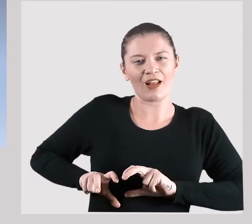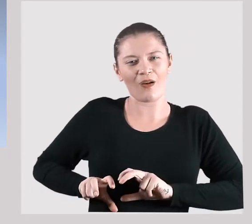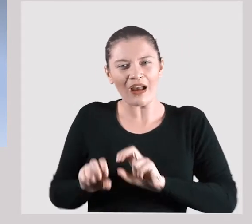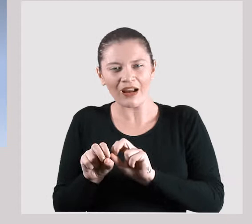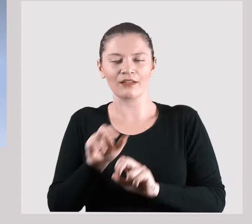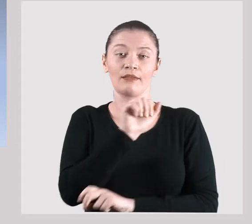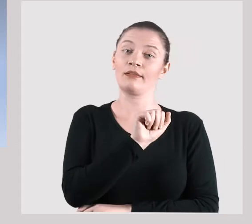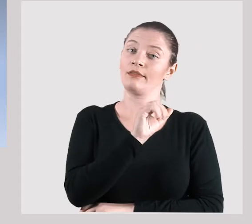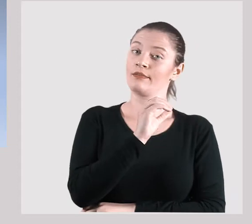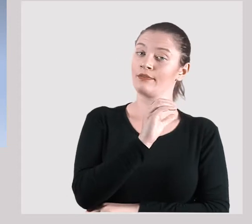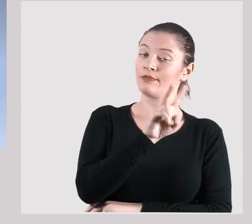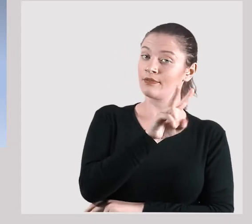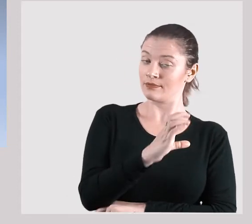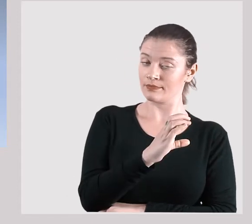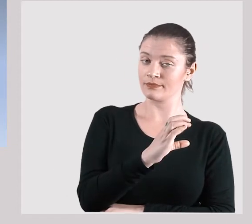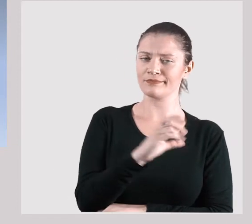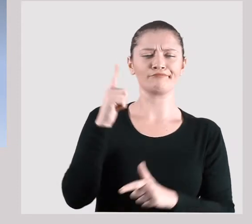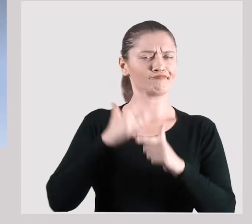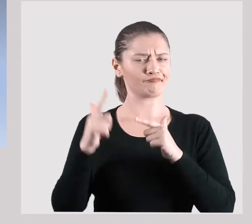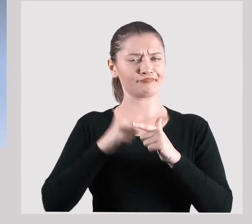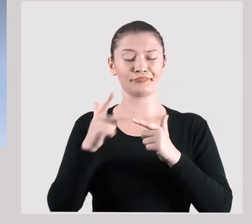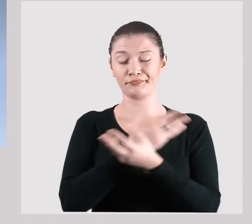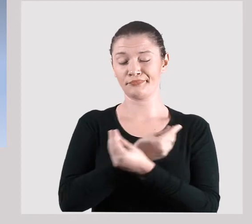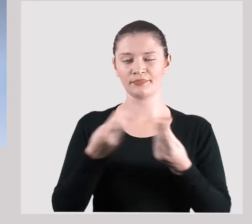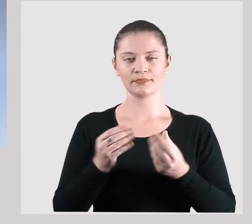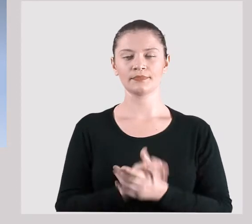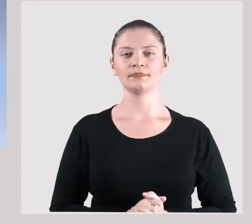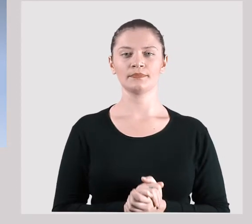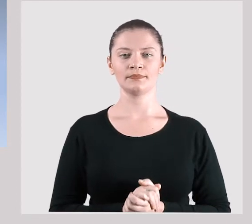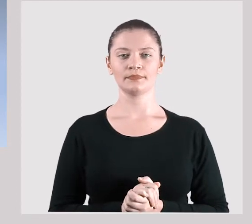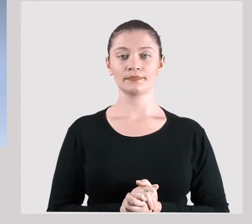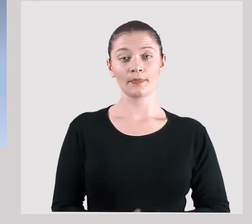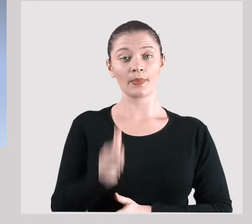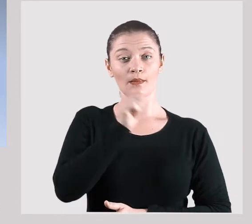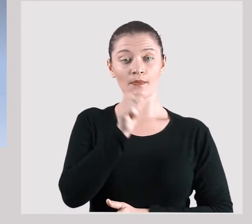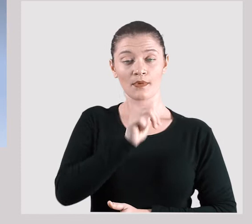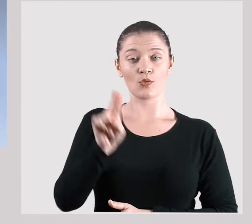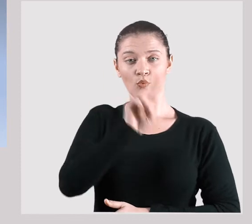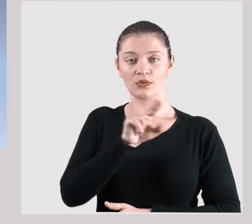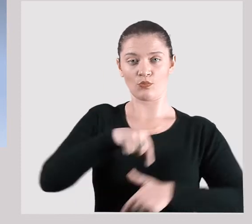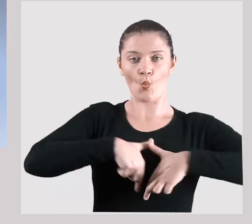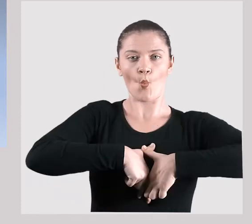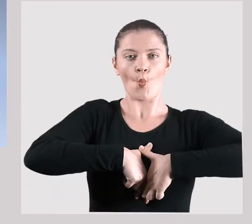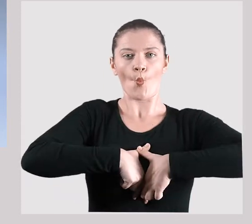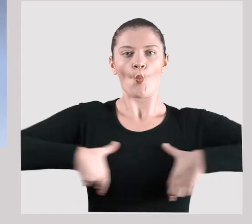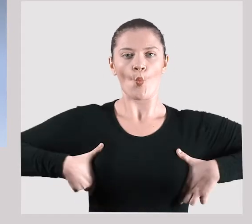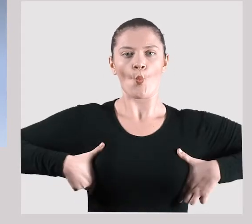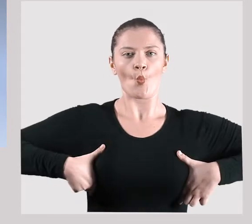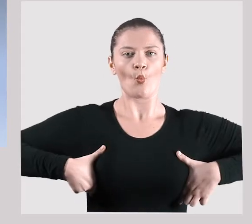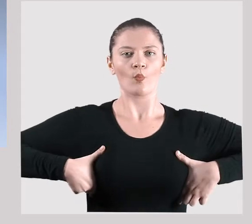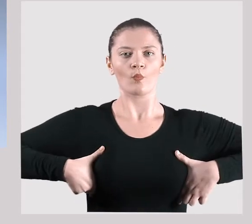de problemas, né? As meninas estão usando essas faixas compressoras para não aparecer as mamas, isso está dando bastante